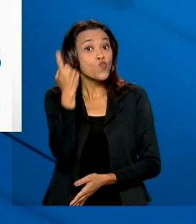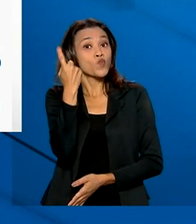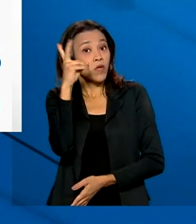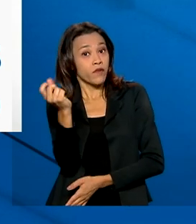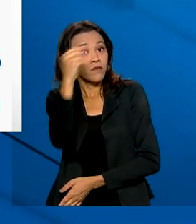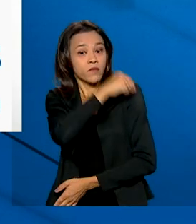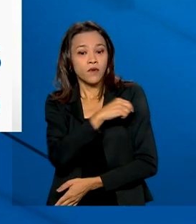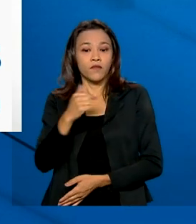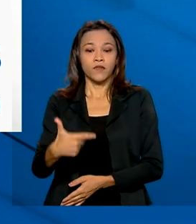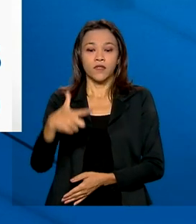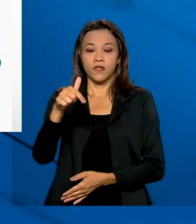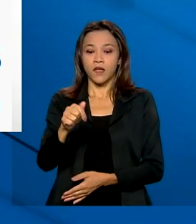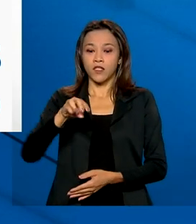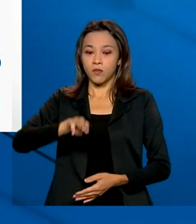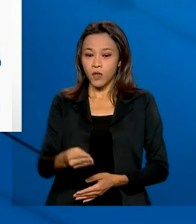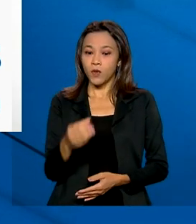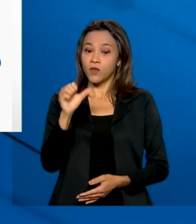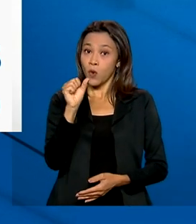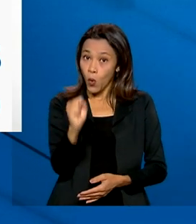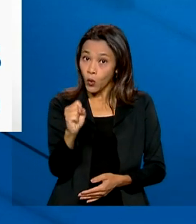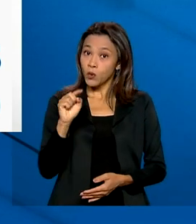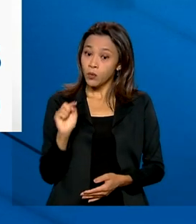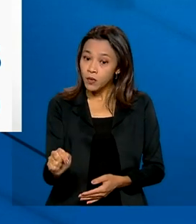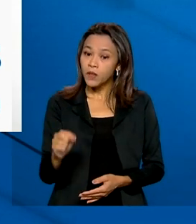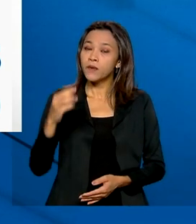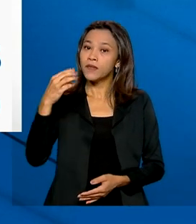são 27.008.035 pessoas.